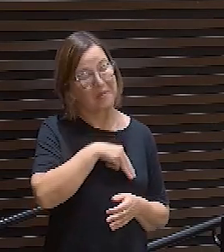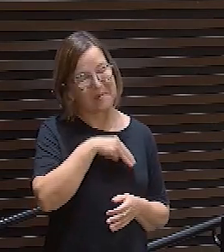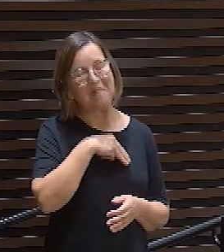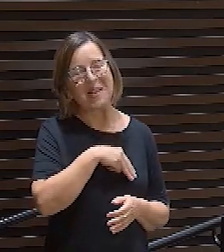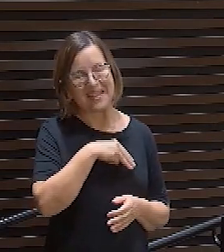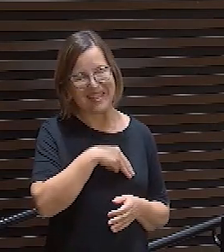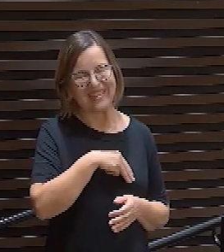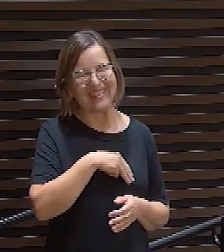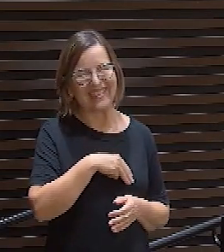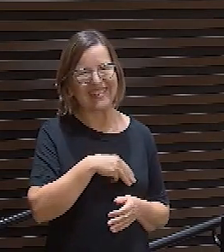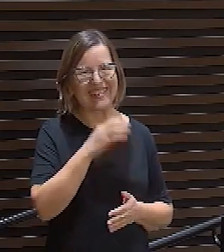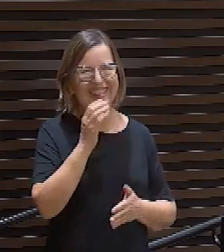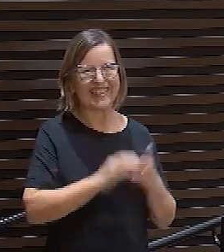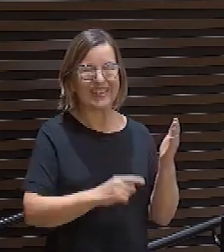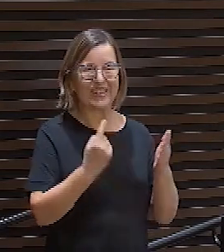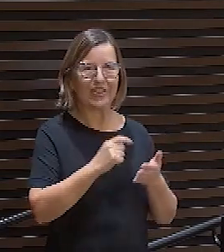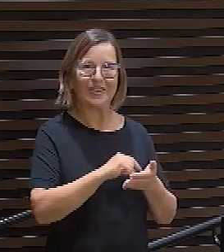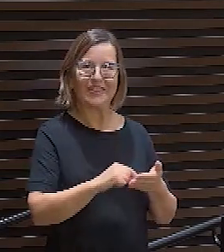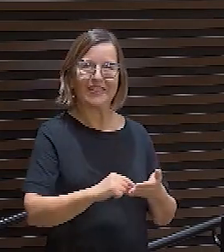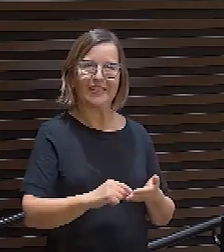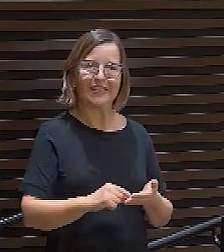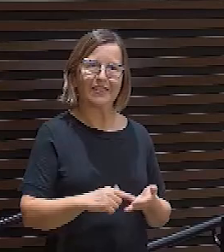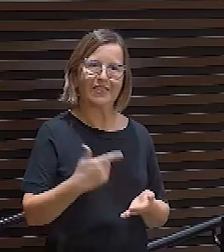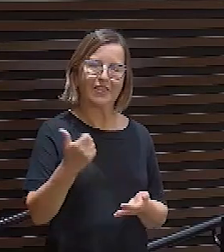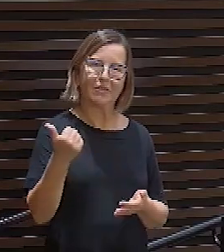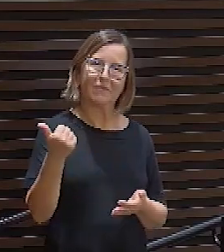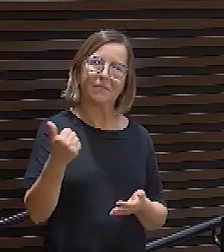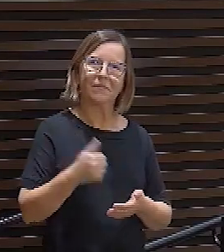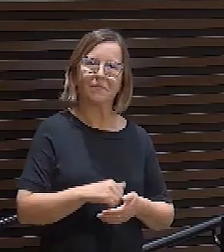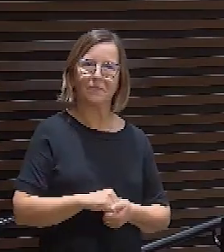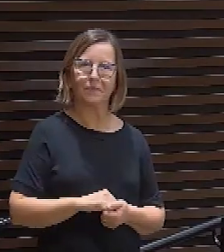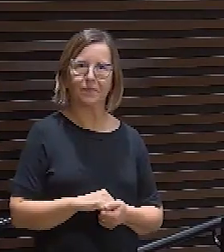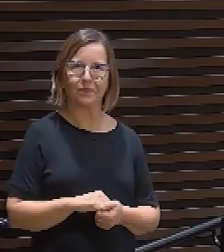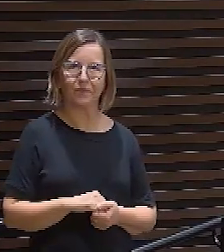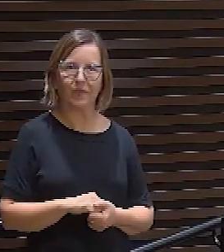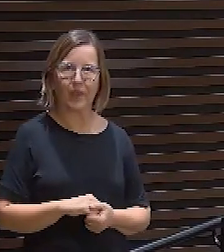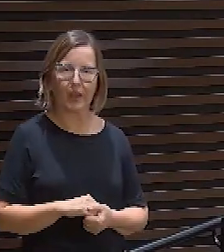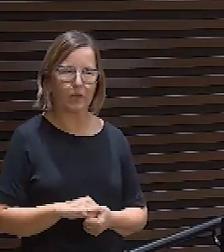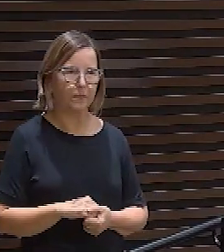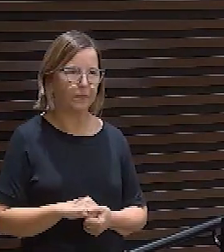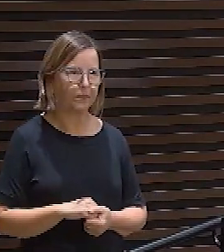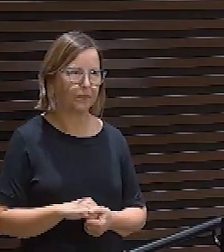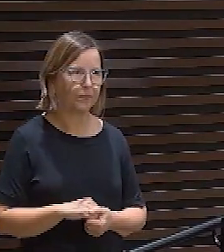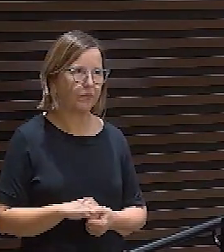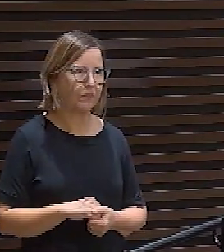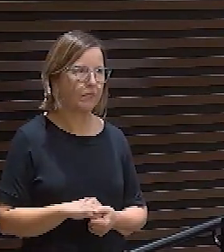quero ver se vocês acham que existe falar demais disso.